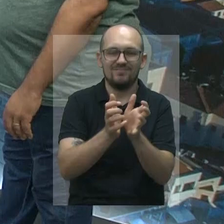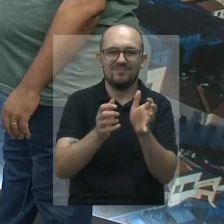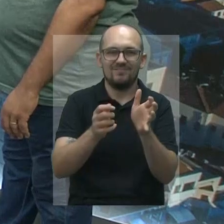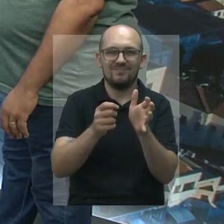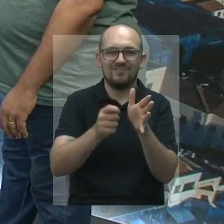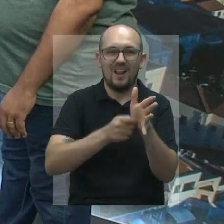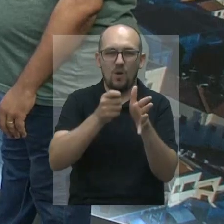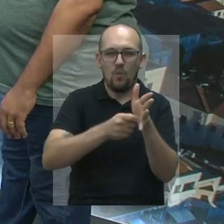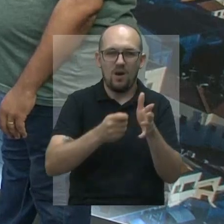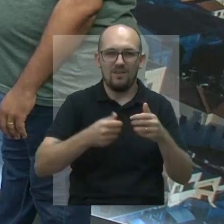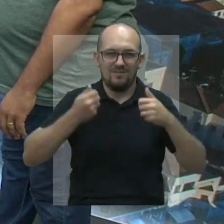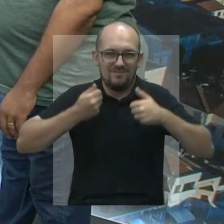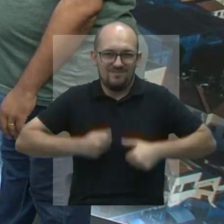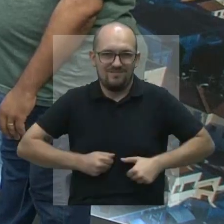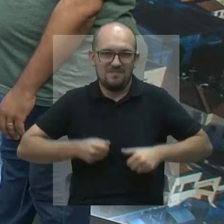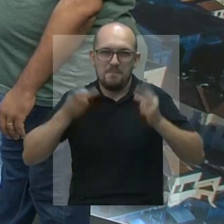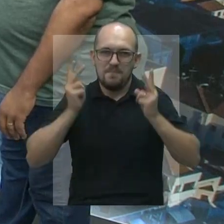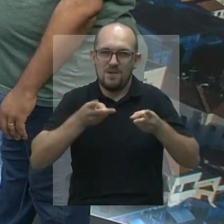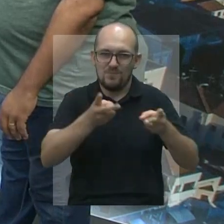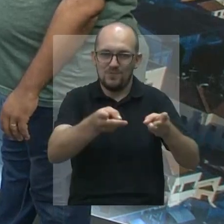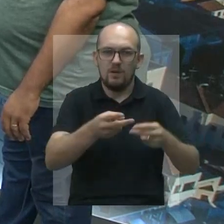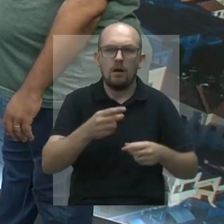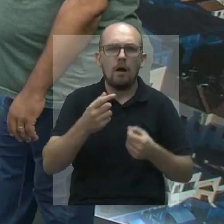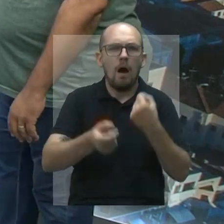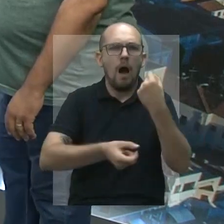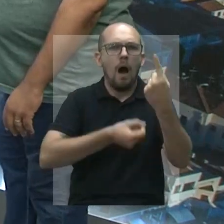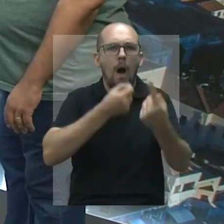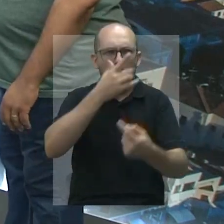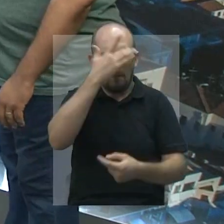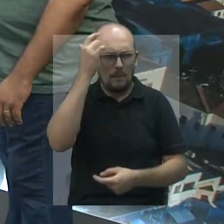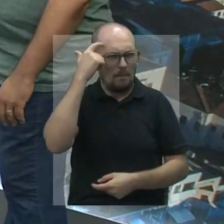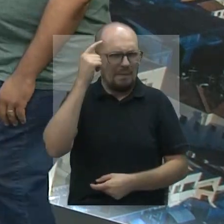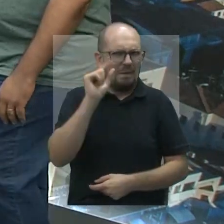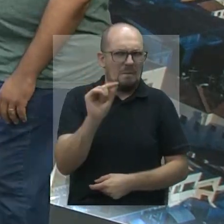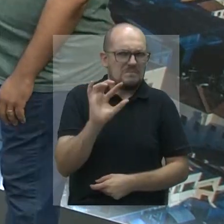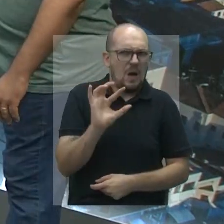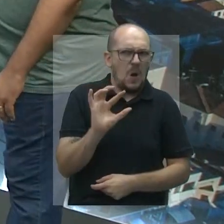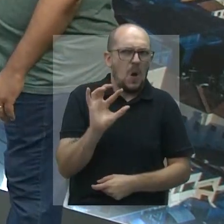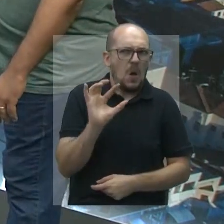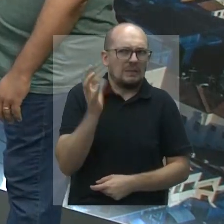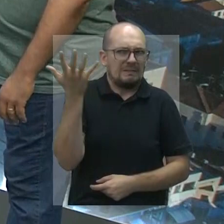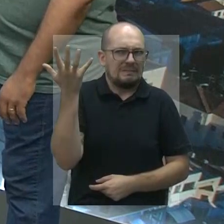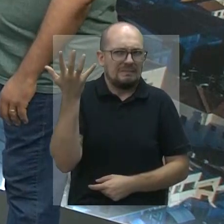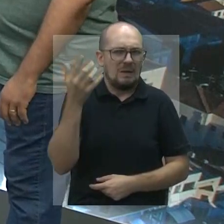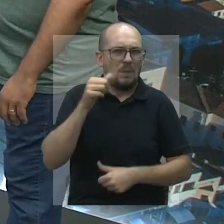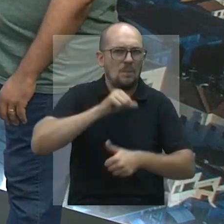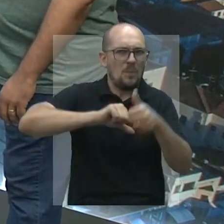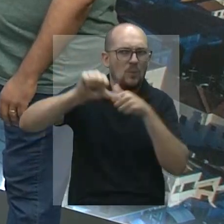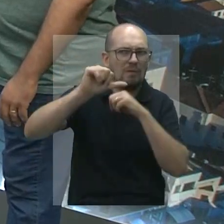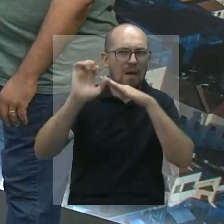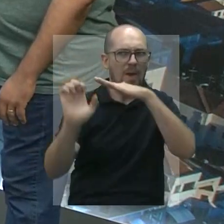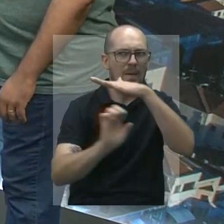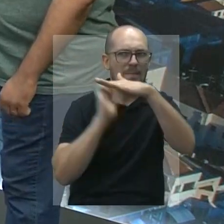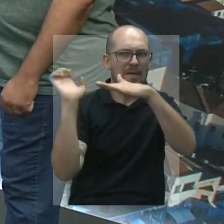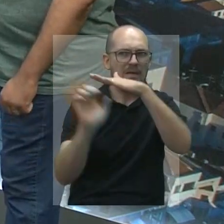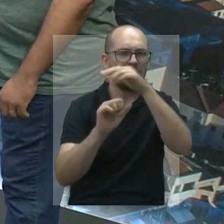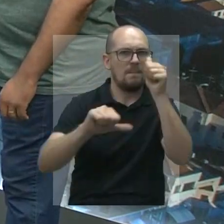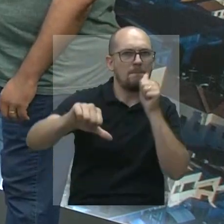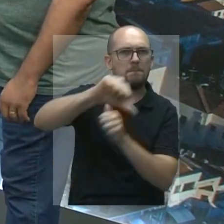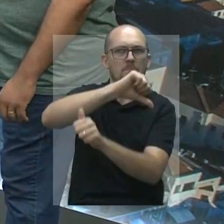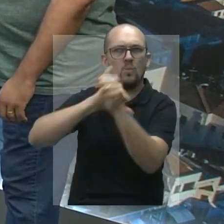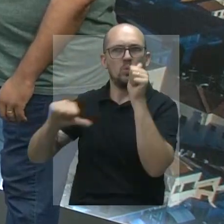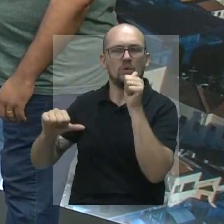suas cores tradicionais, realmente muitas pessoas têm essa dúvida, né? O que vai acontecer de fato com o clube quando ele se torna